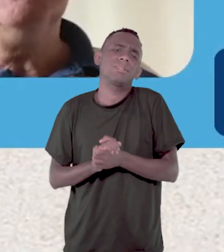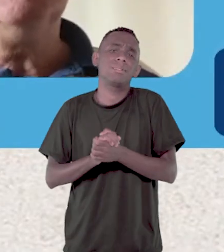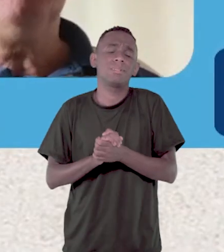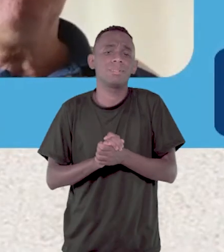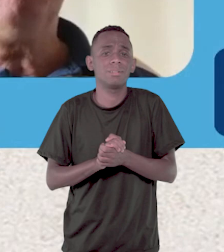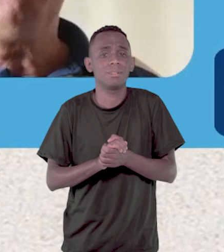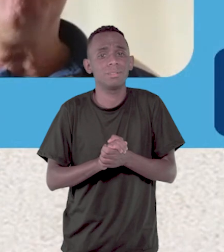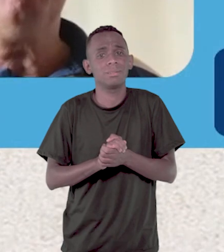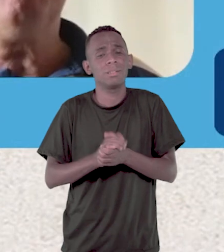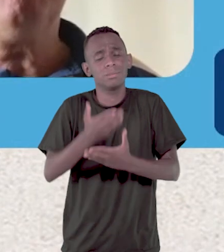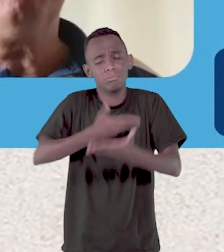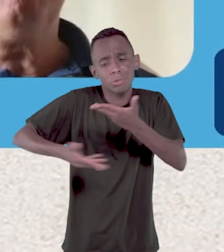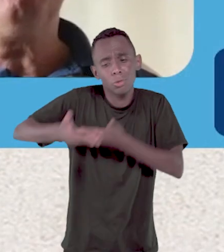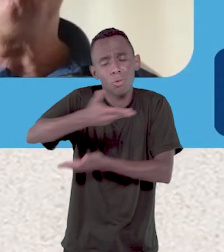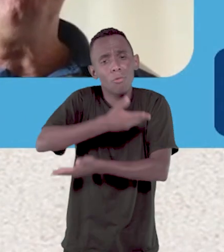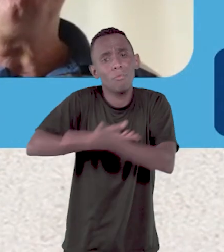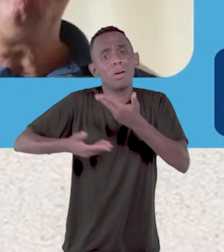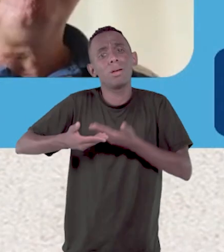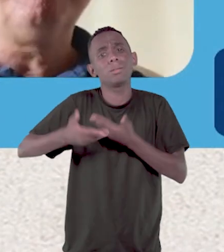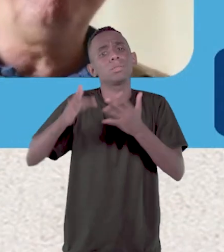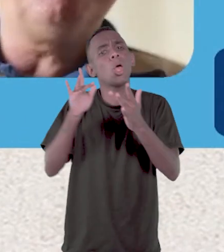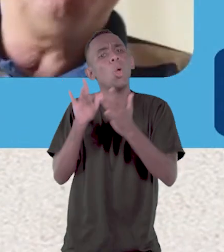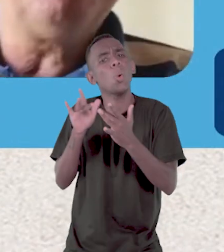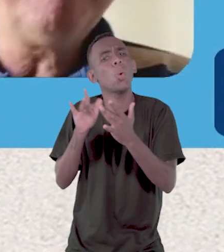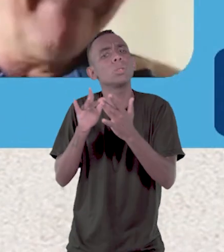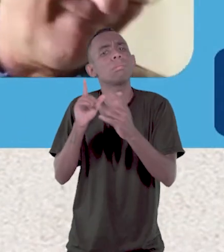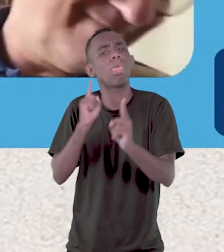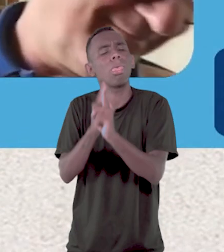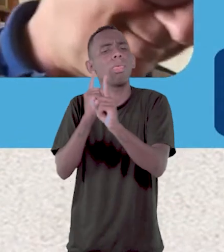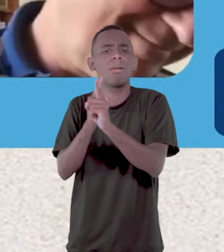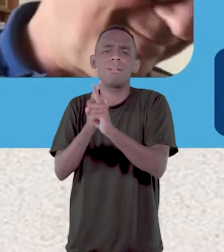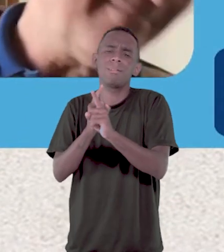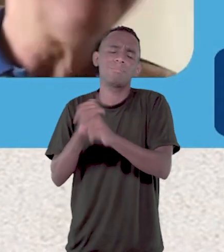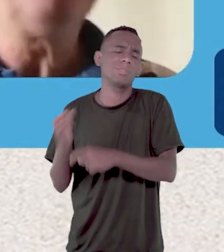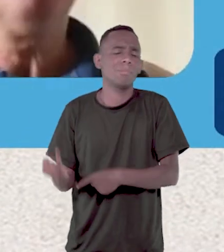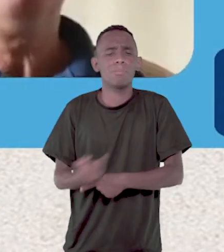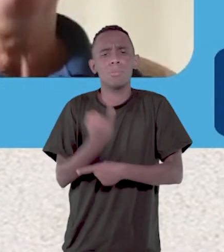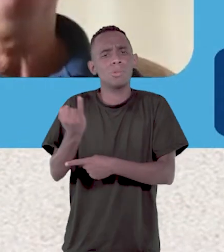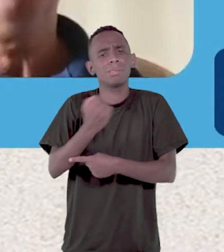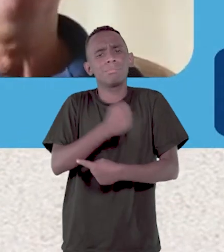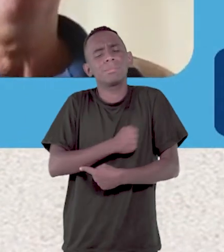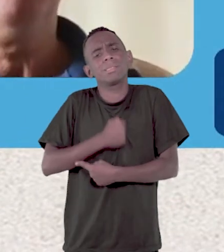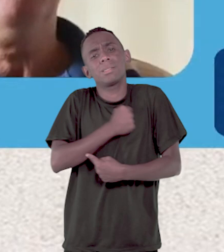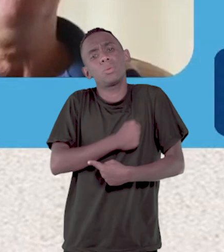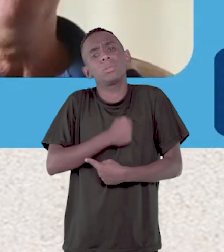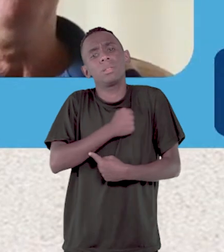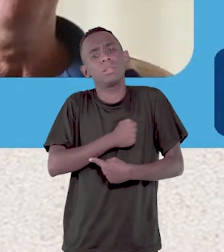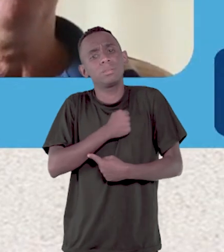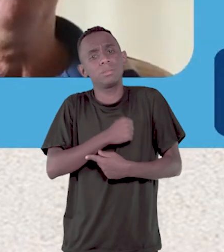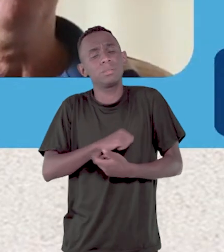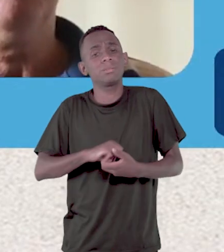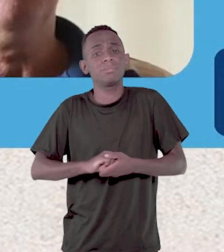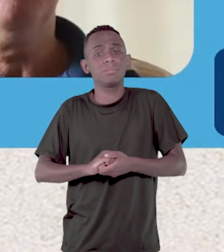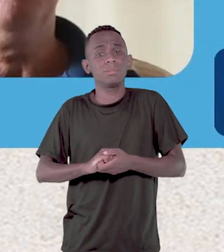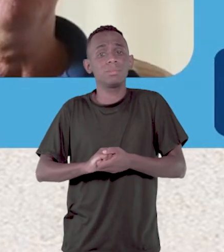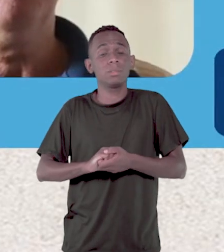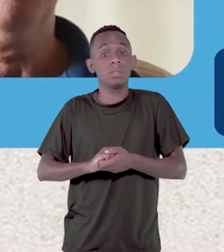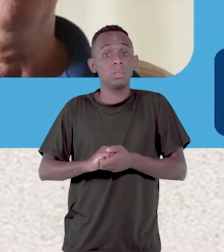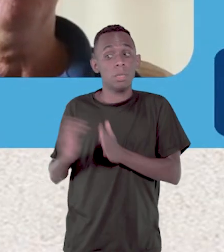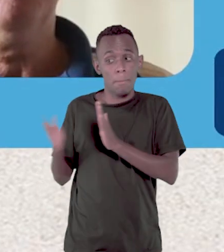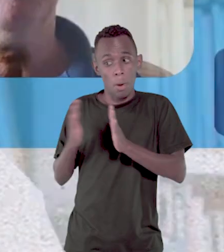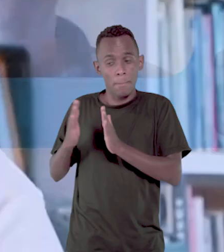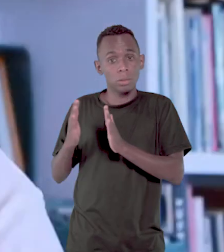conversa, tal da a conversa e o contato e o encontro. Esse tempo